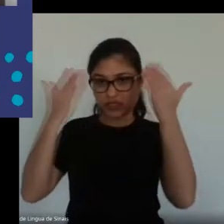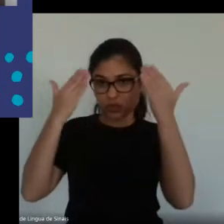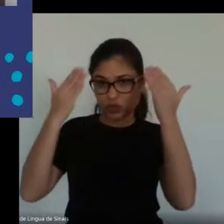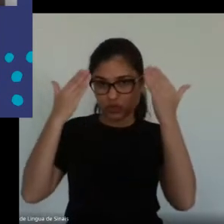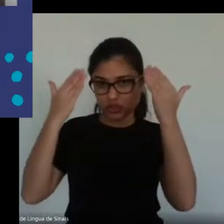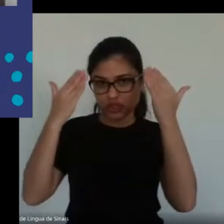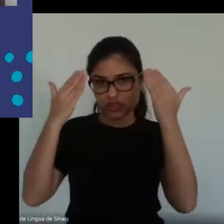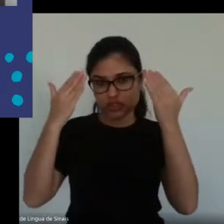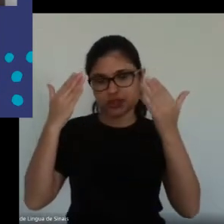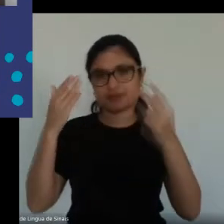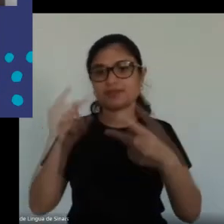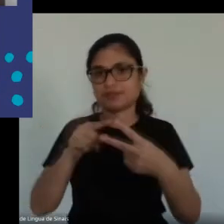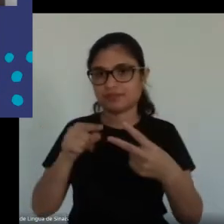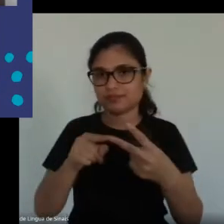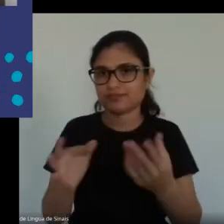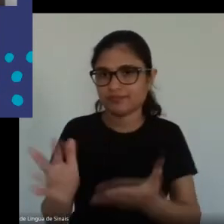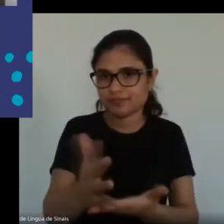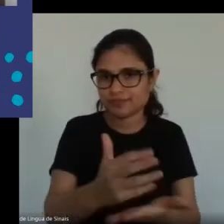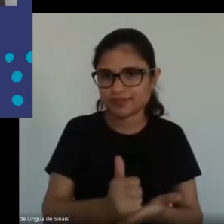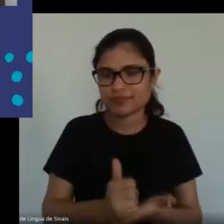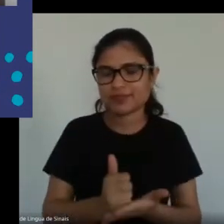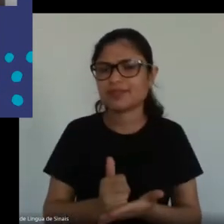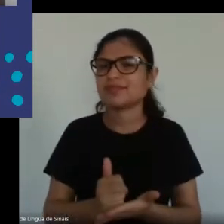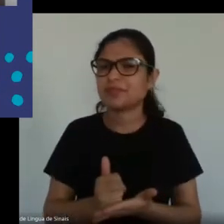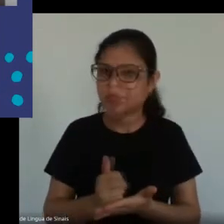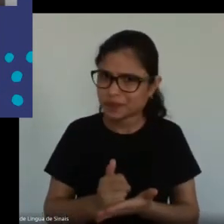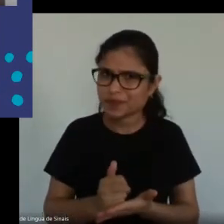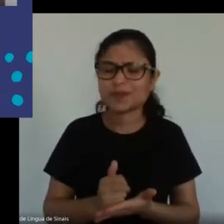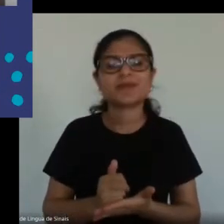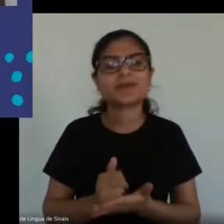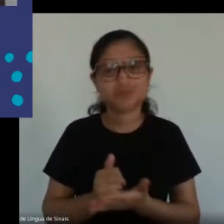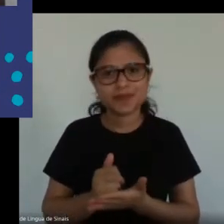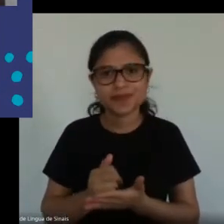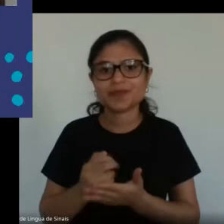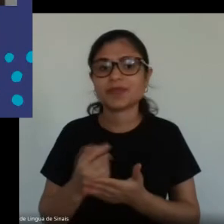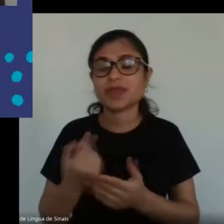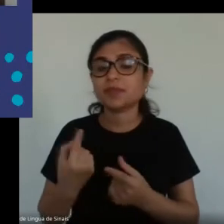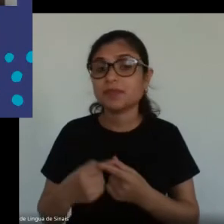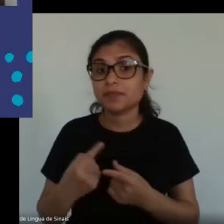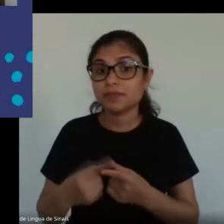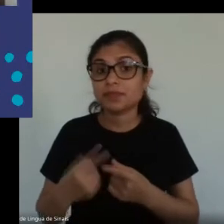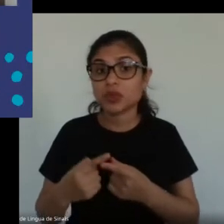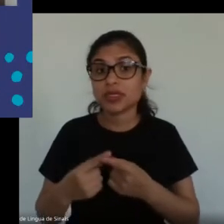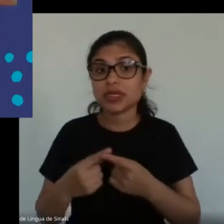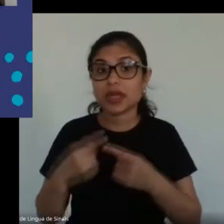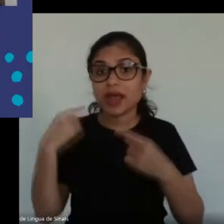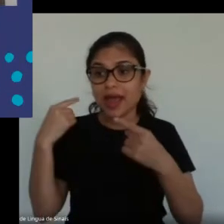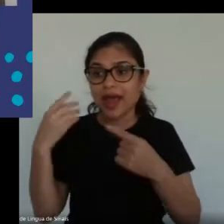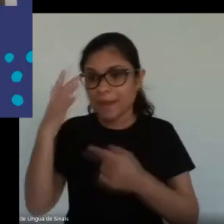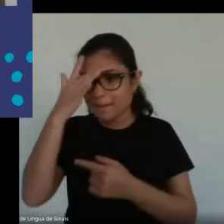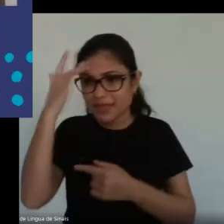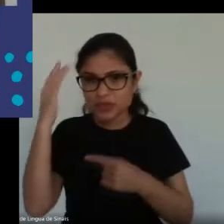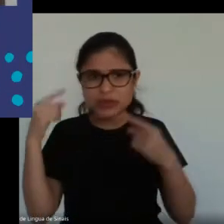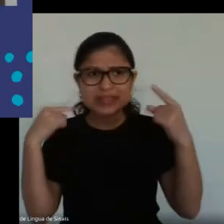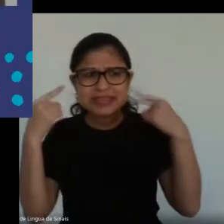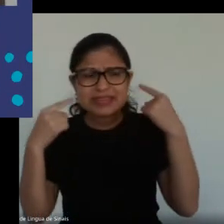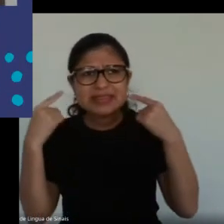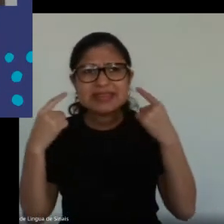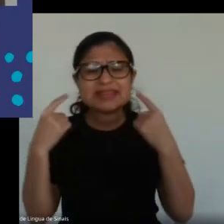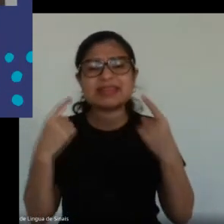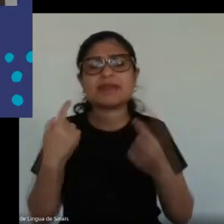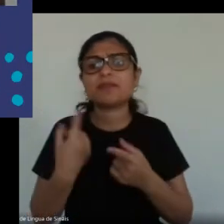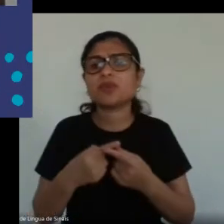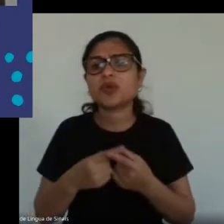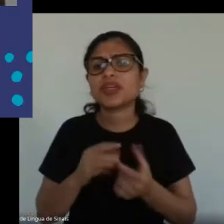psicológico. Porque, olha, que loucura, porque a loucura estava começando porque a pessoa não tinha